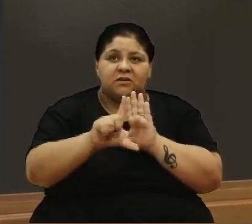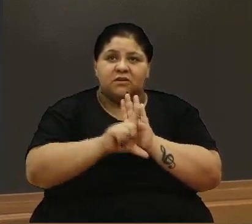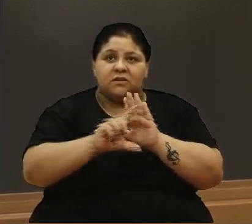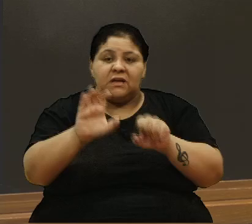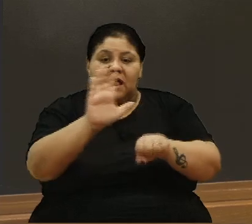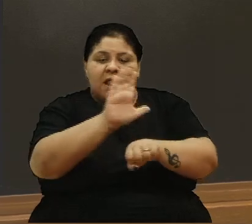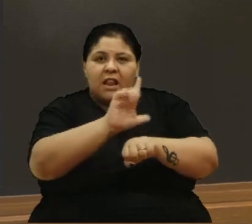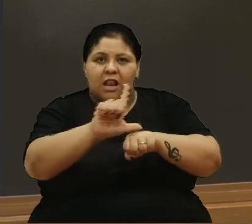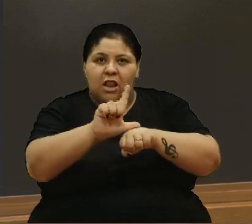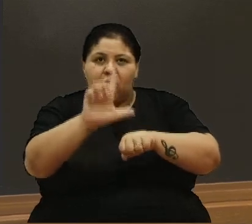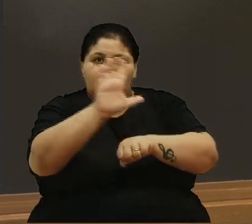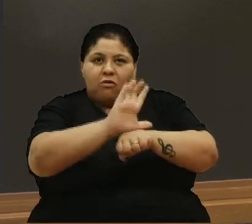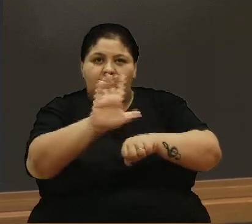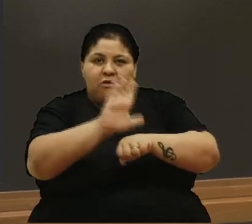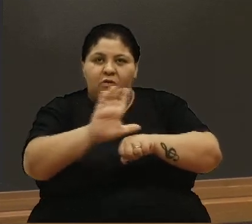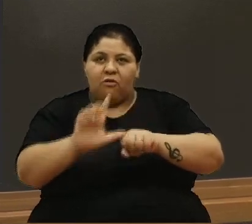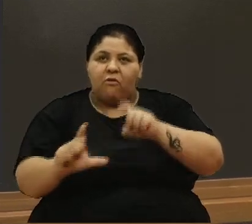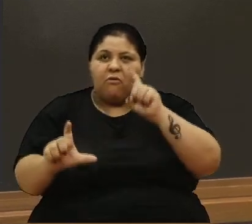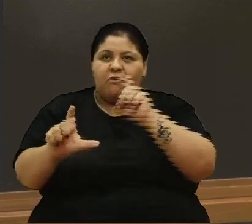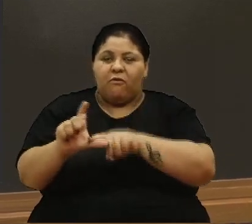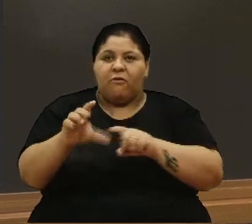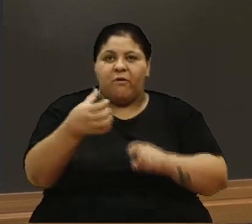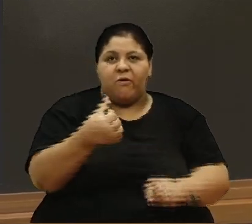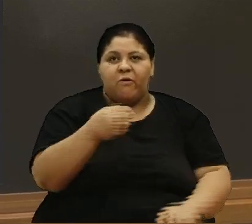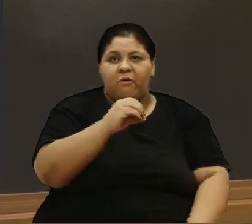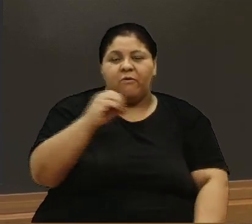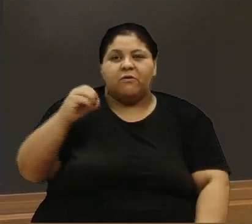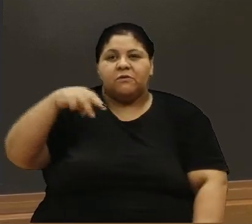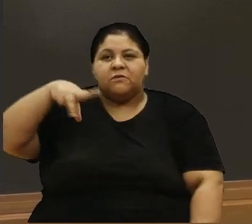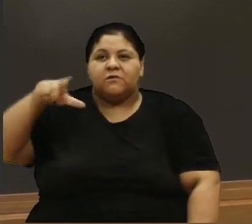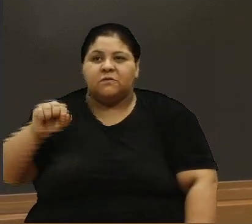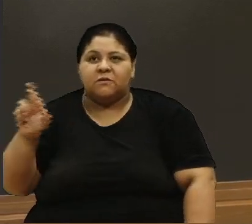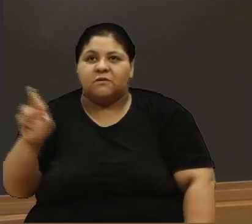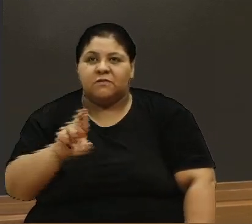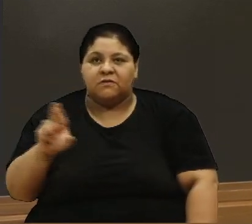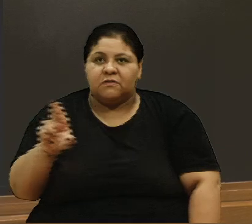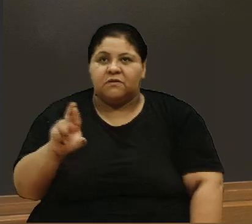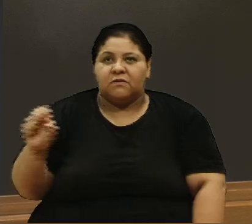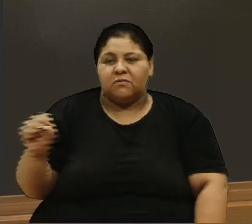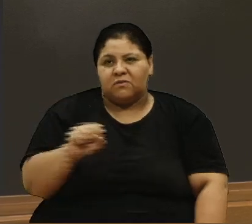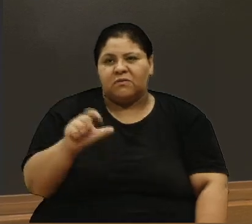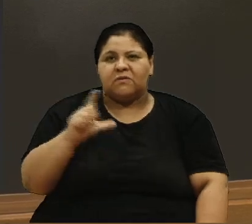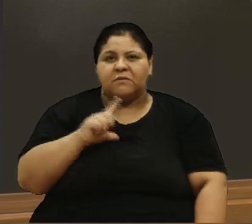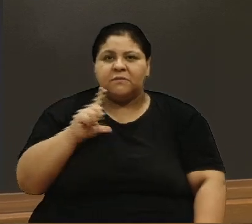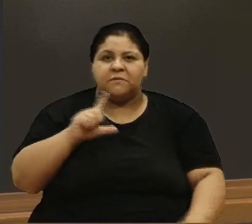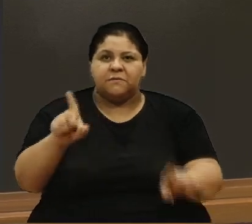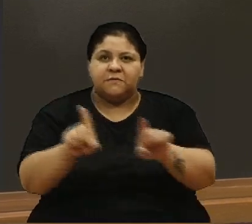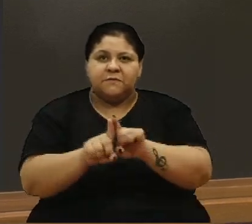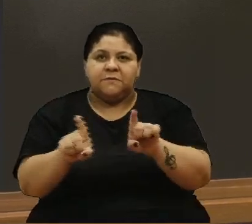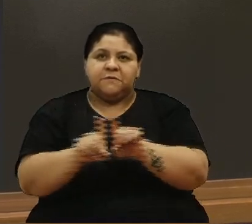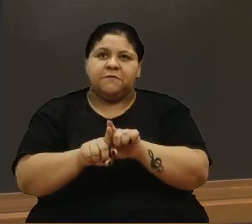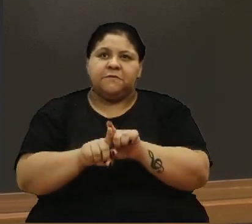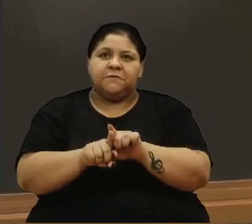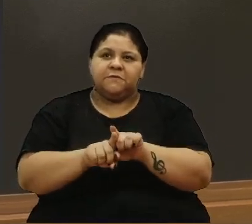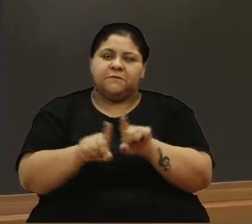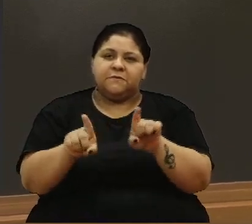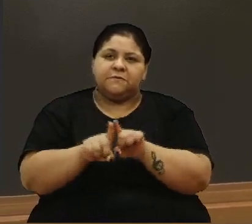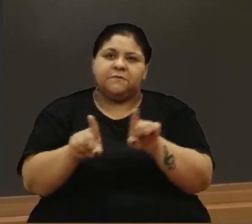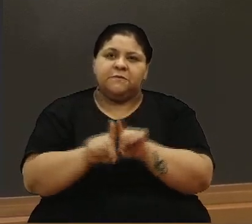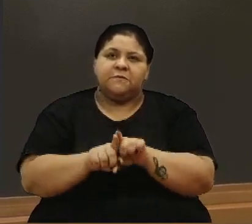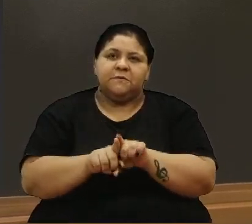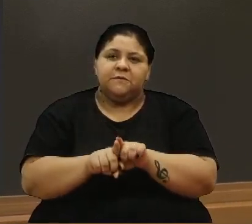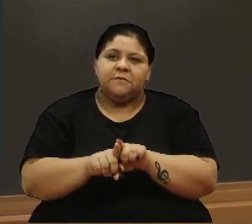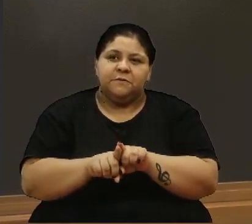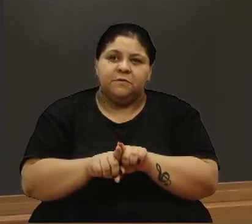Bosco, com um débito de 600 milhões de reais, em que possivelmente nós vamos ter como indexador a Selic e ter